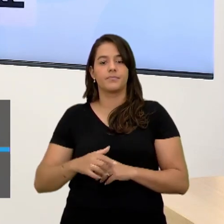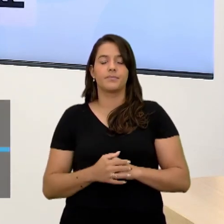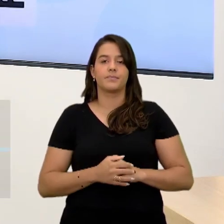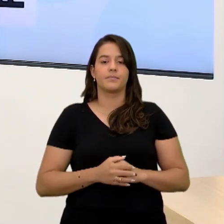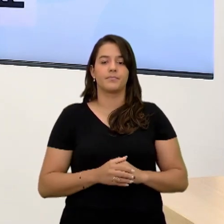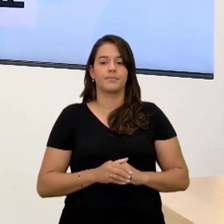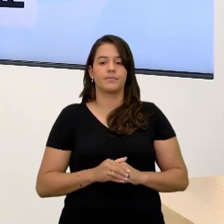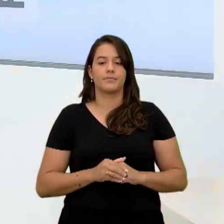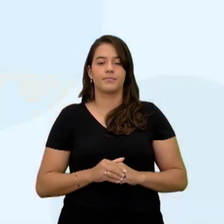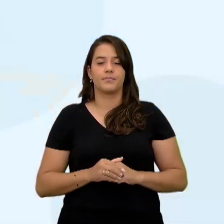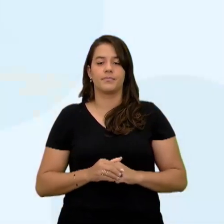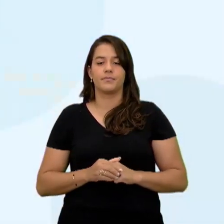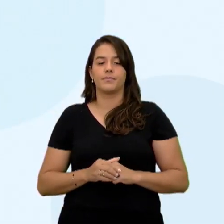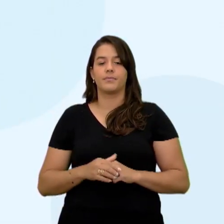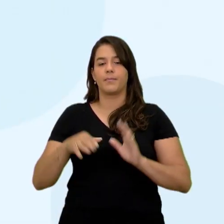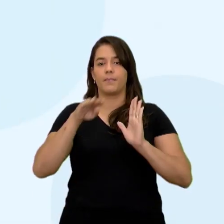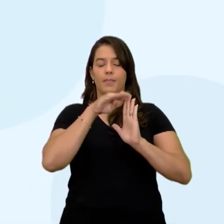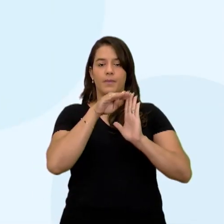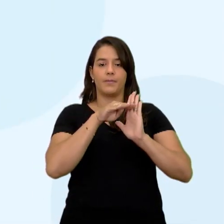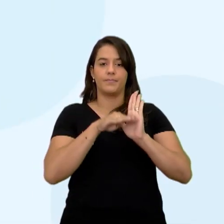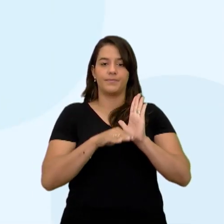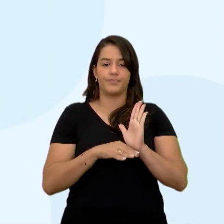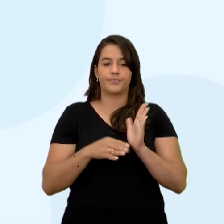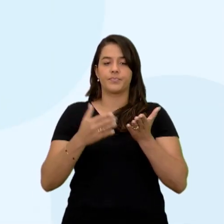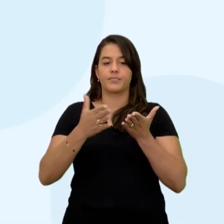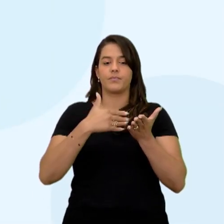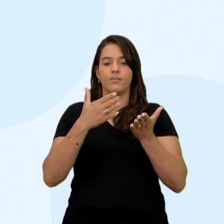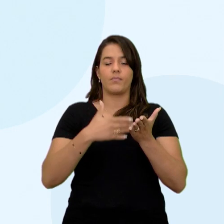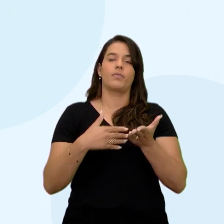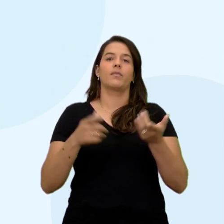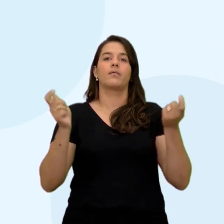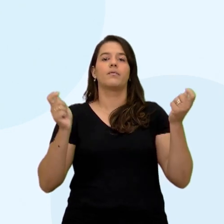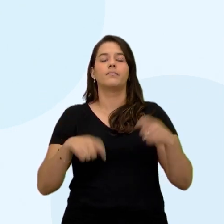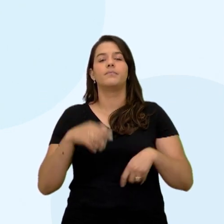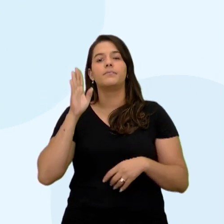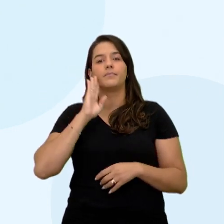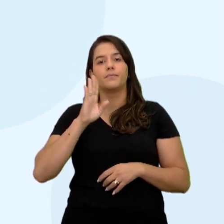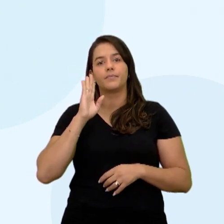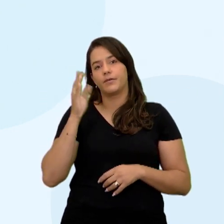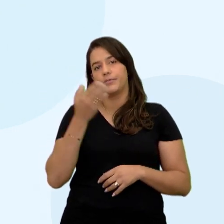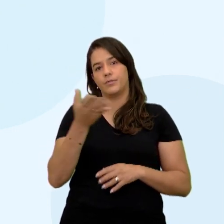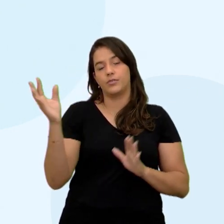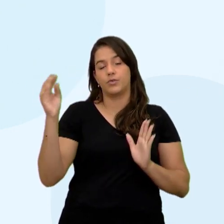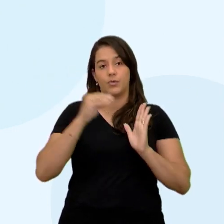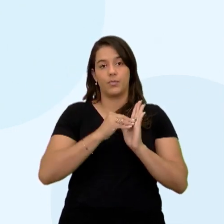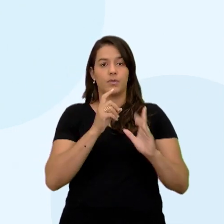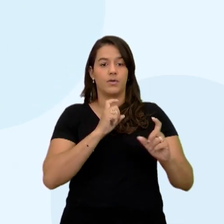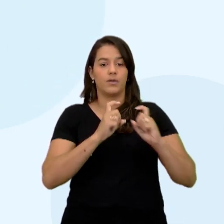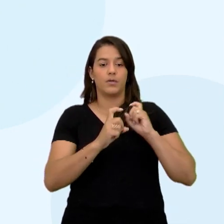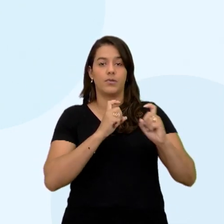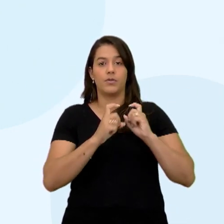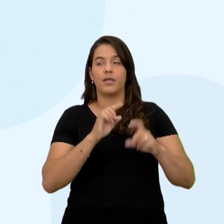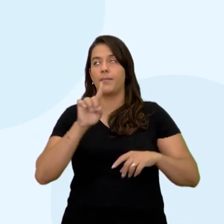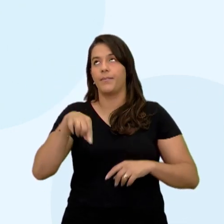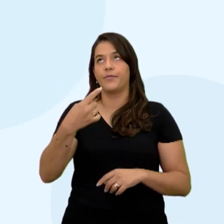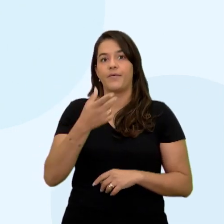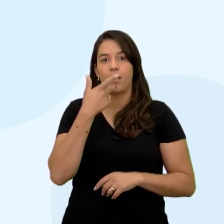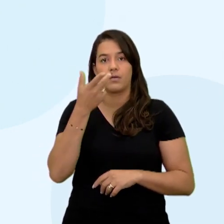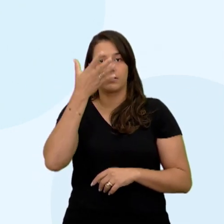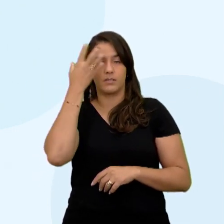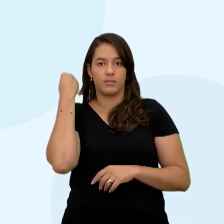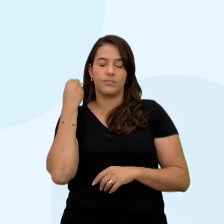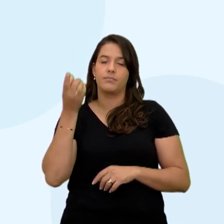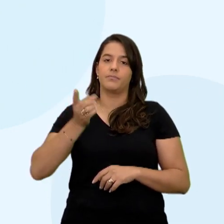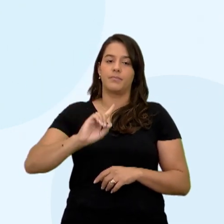o Planner, planejador, é uma agenda, né? Uma agenda digital. É bacana para você marca uma reunião, ninguém pode falar que esqueceu, que marcou. E é